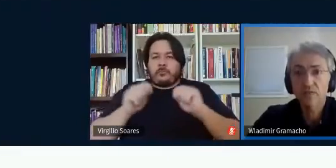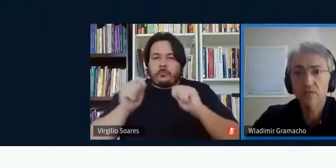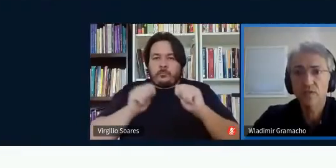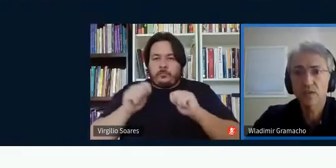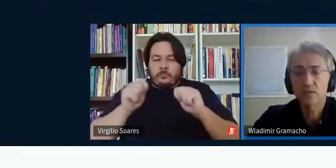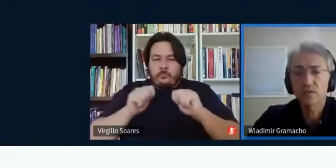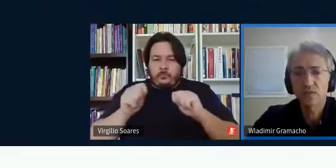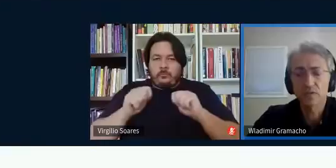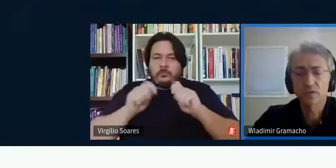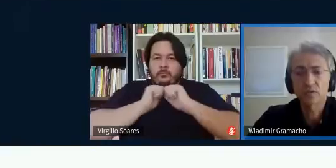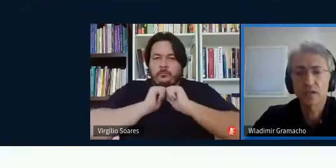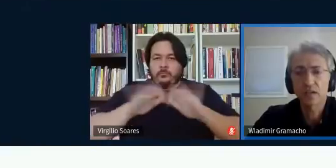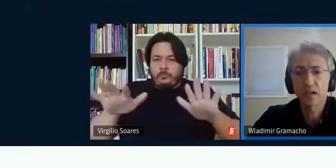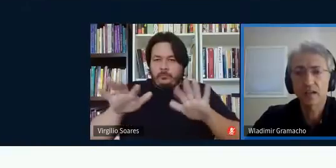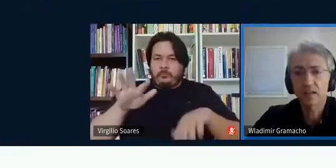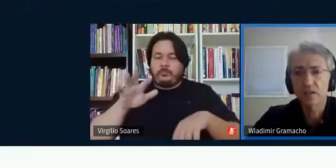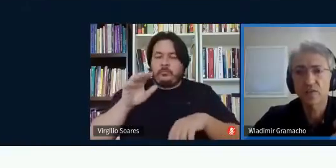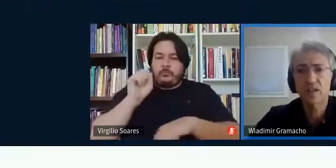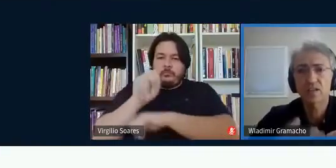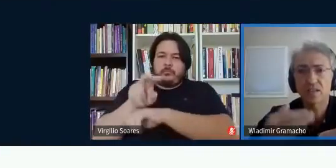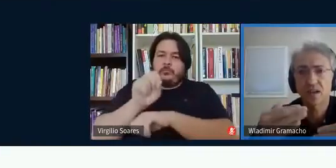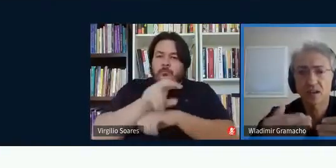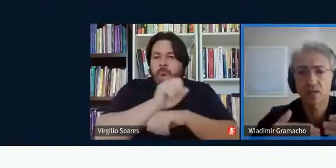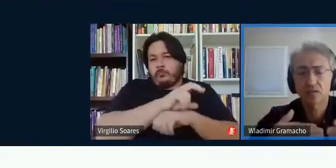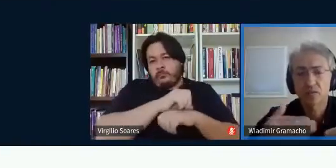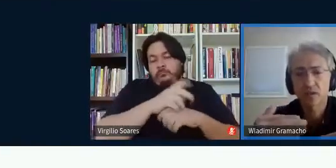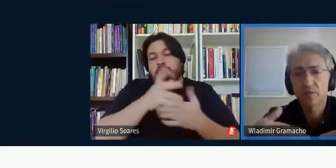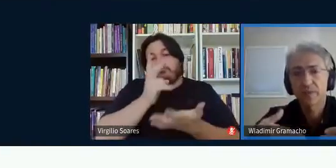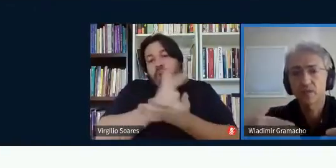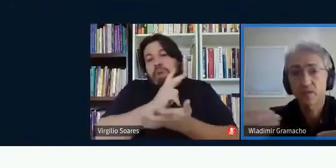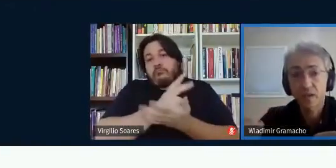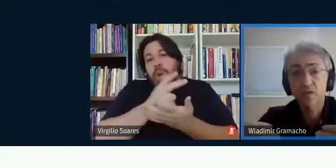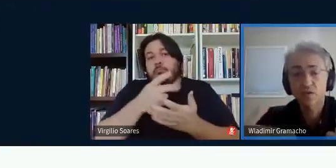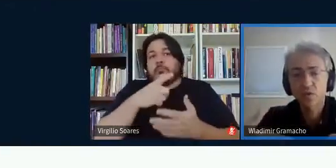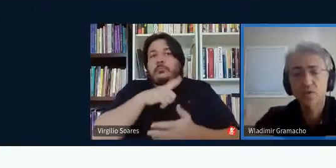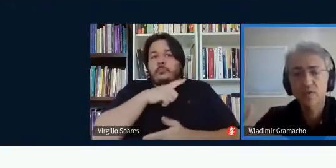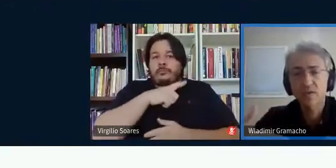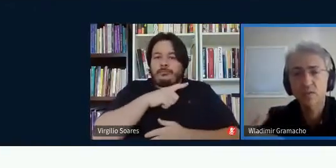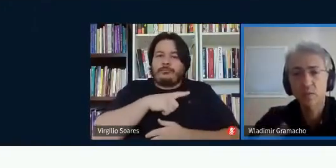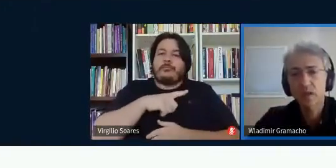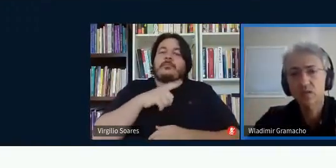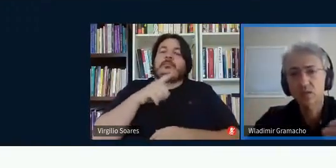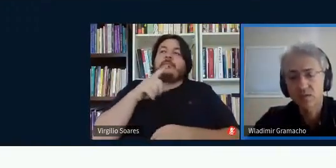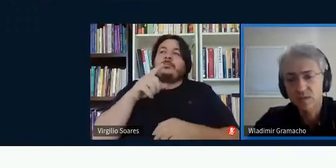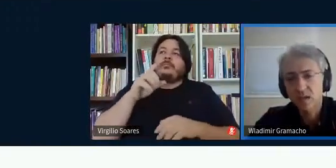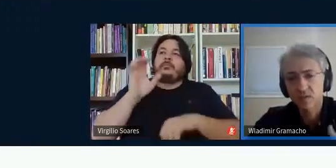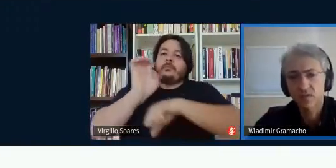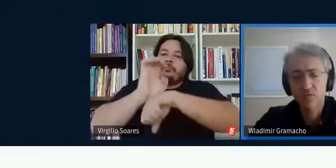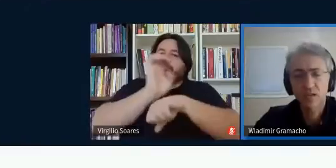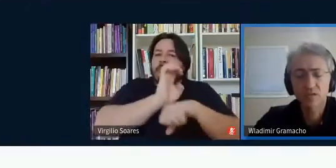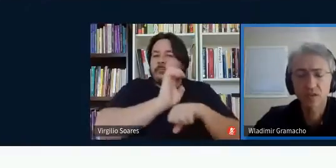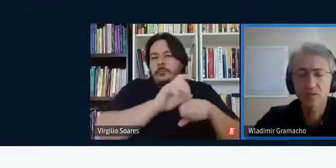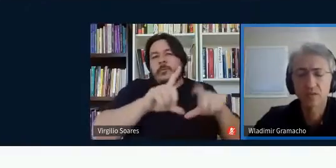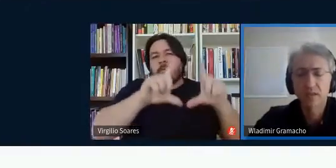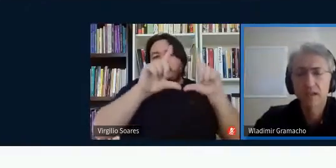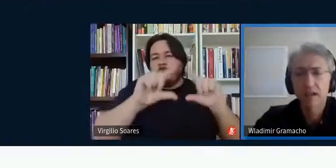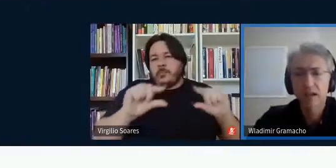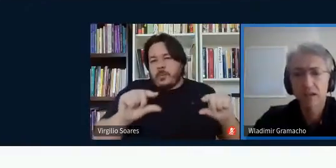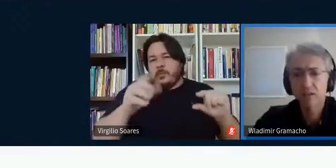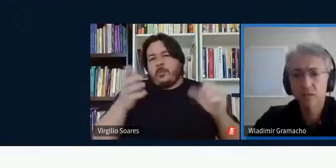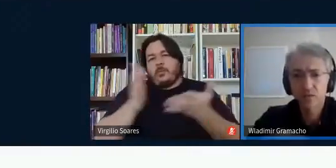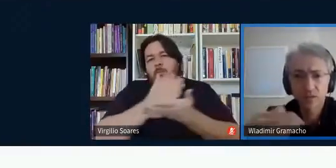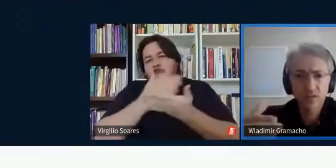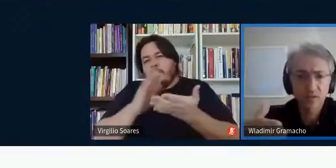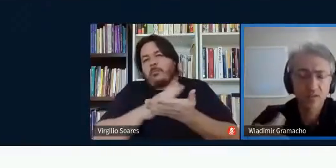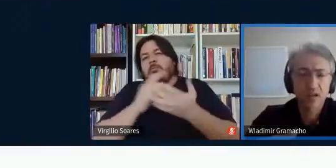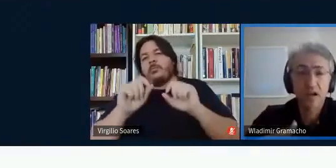a difusão do vírus, ainda que diferentes estados tenham diferentes curvas nesse momento. Alguns estados, os dados já estão